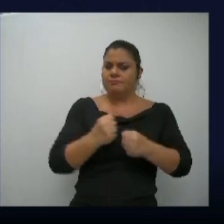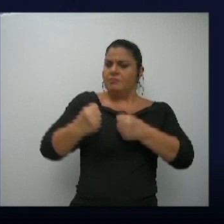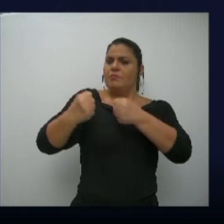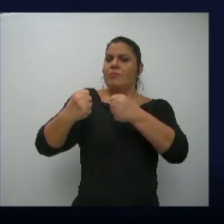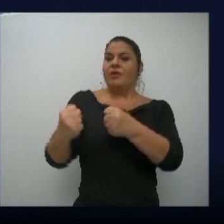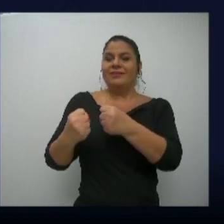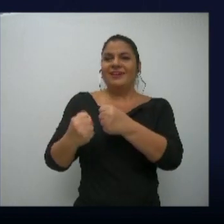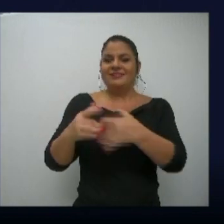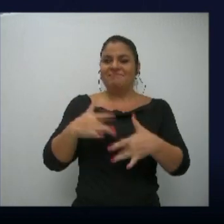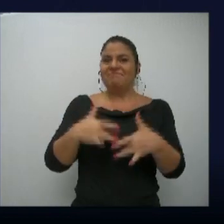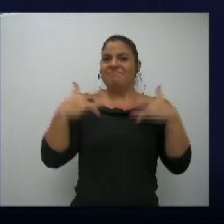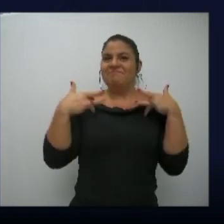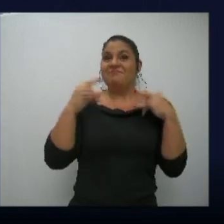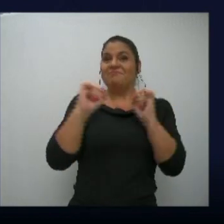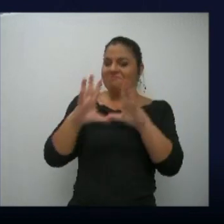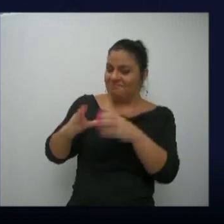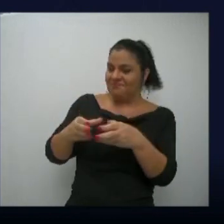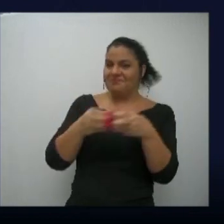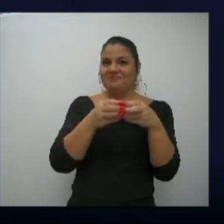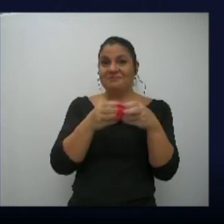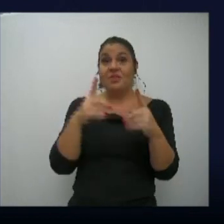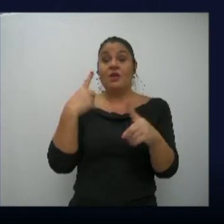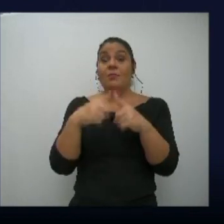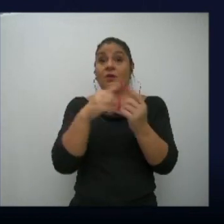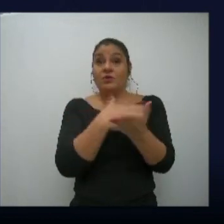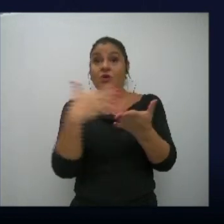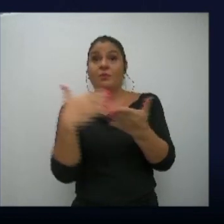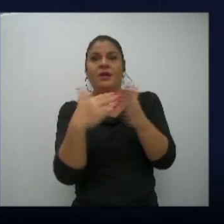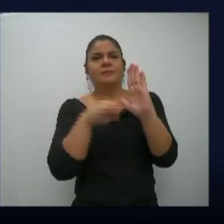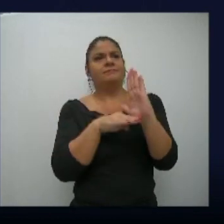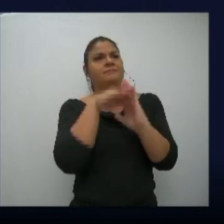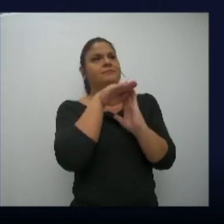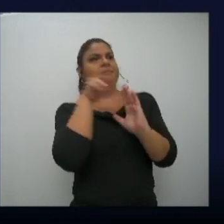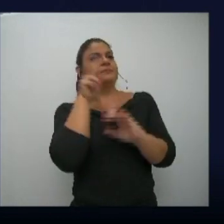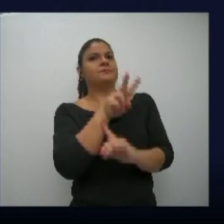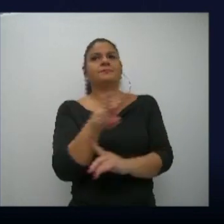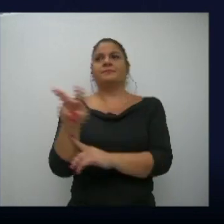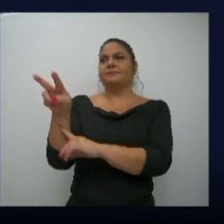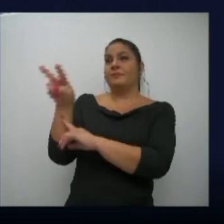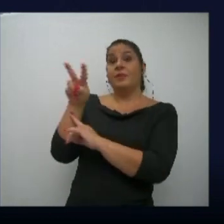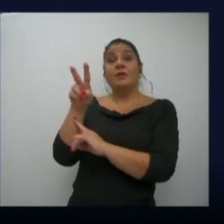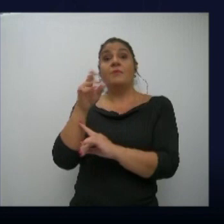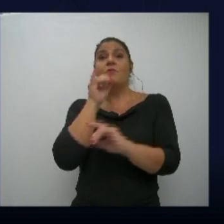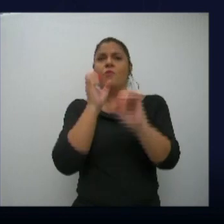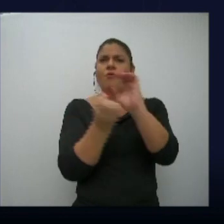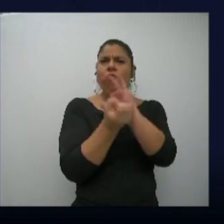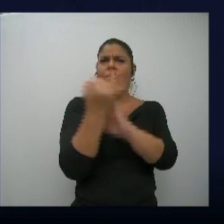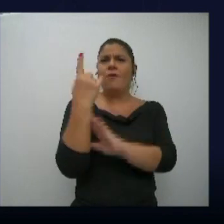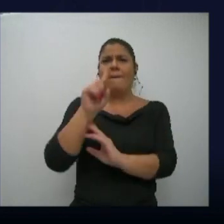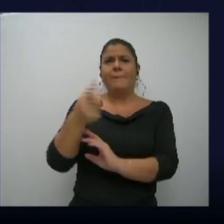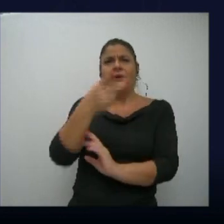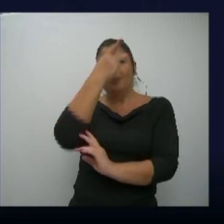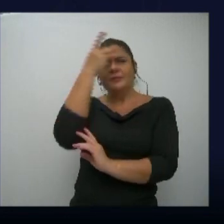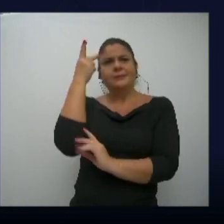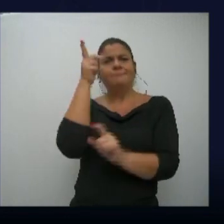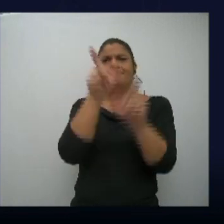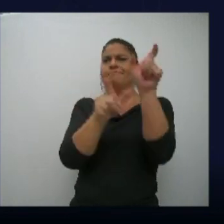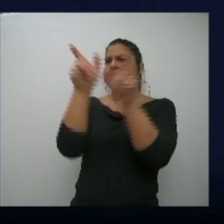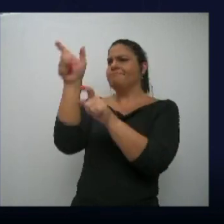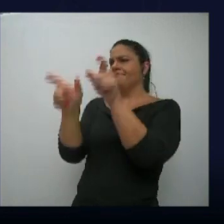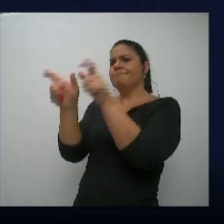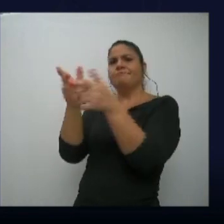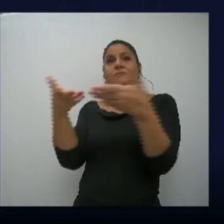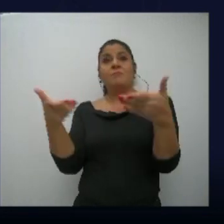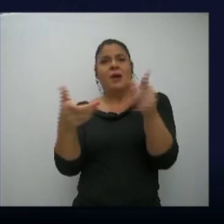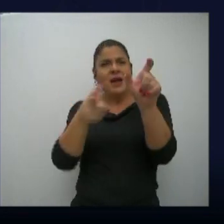as pessoas já isso cria um sentimento de time né uma coisa você entrar no andar lá e encontrar mil pessoas já E aí